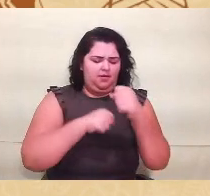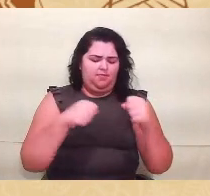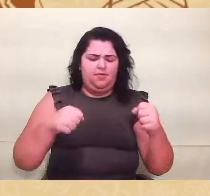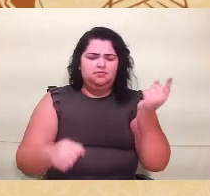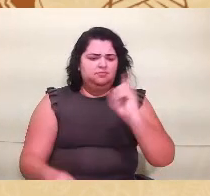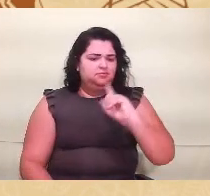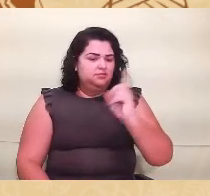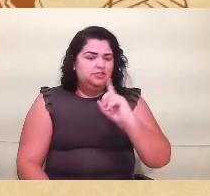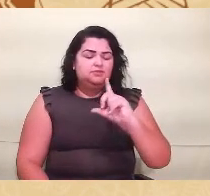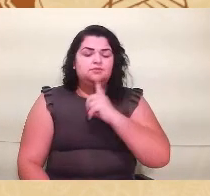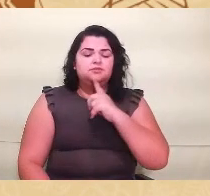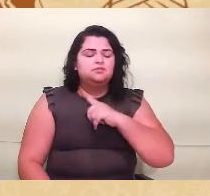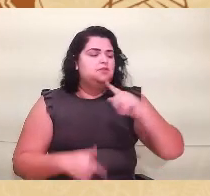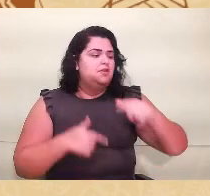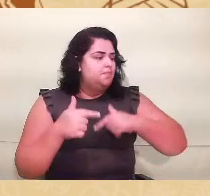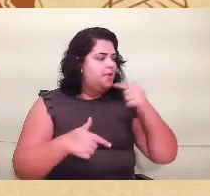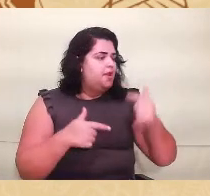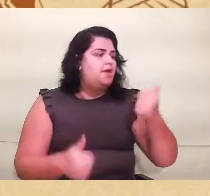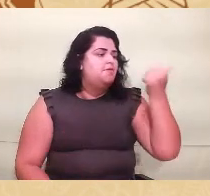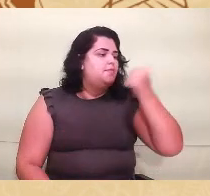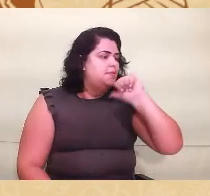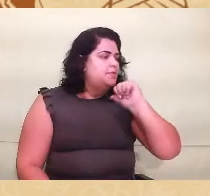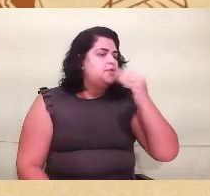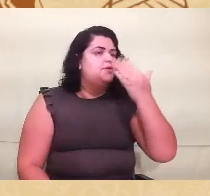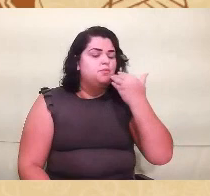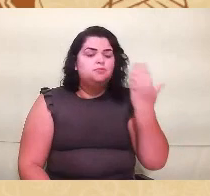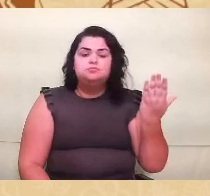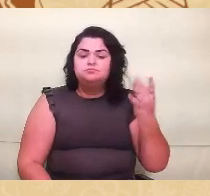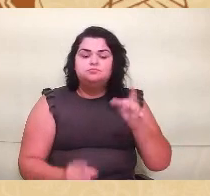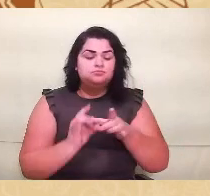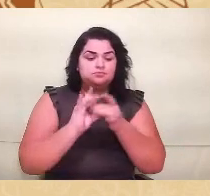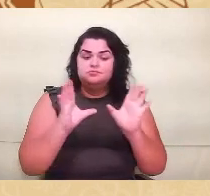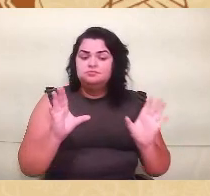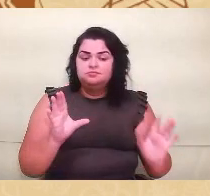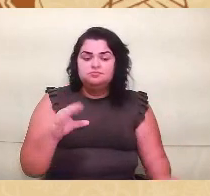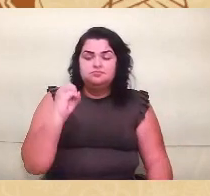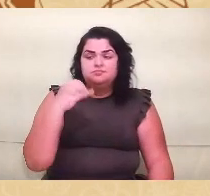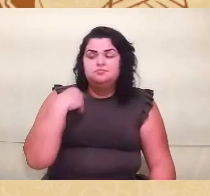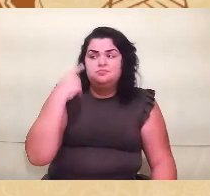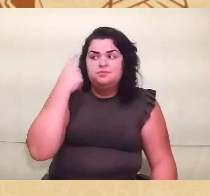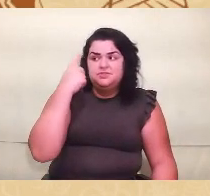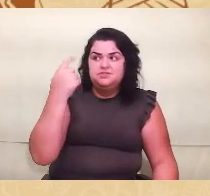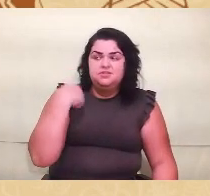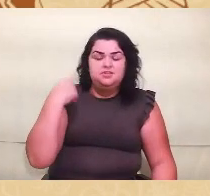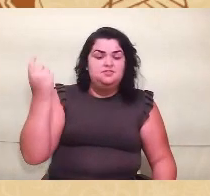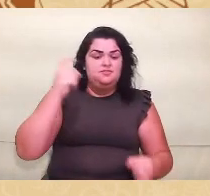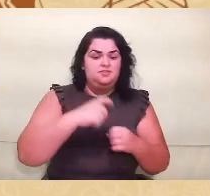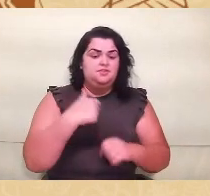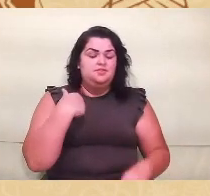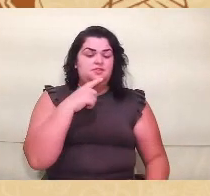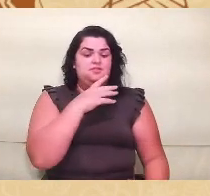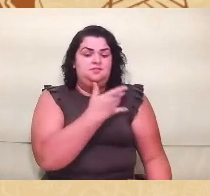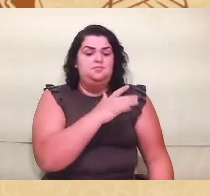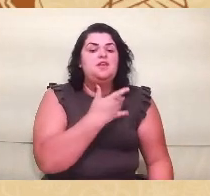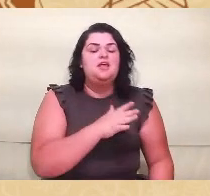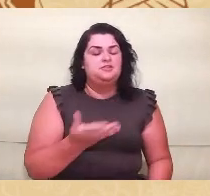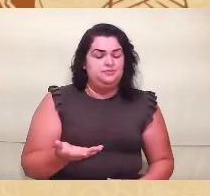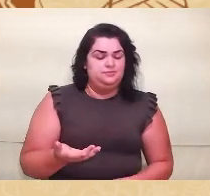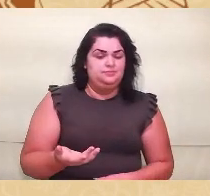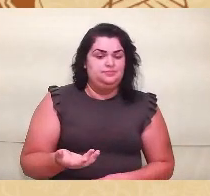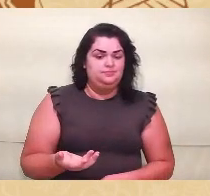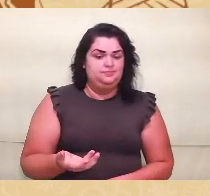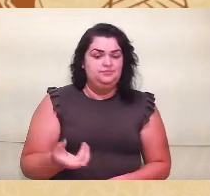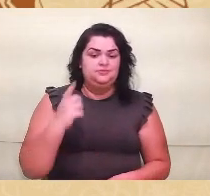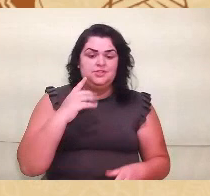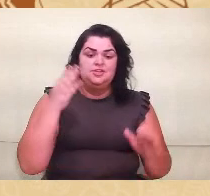trabalhava, bebia, ele comia, de certa forma, ele pensava, se eu voltar para a minha aldeia, eu vou ser humilhado, porque eu fugi, né? Aí ele ficava e